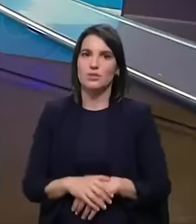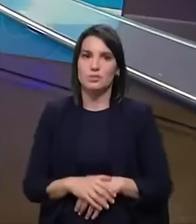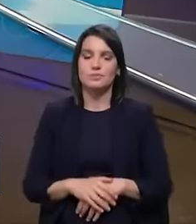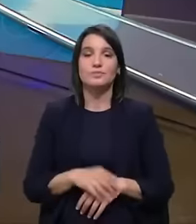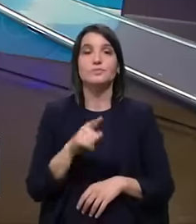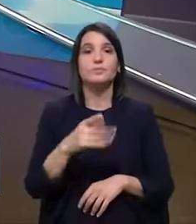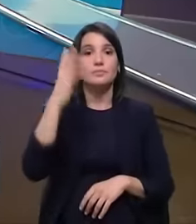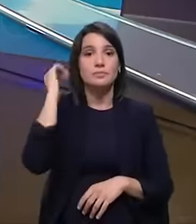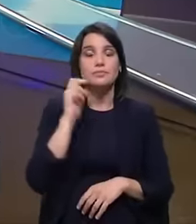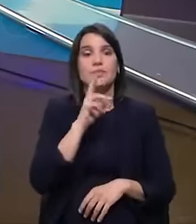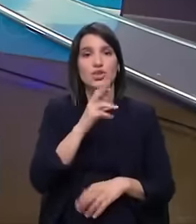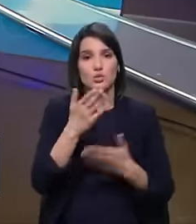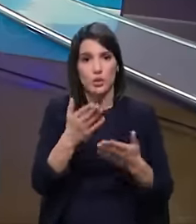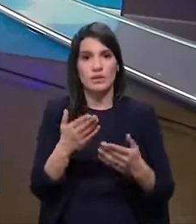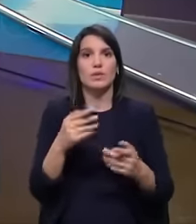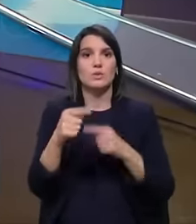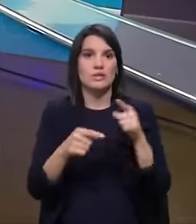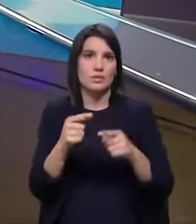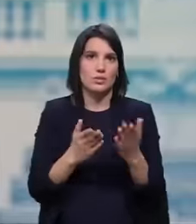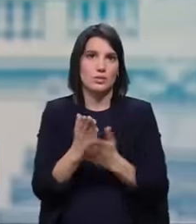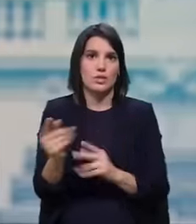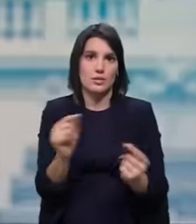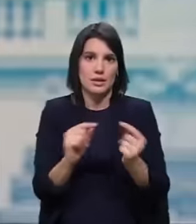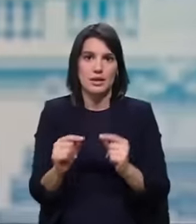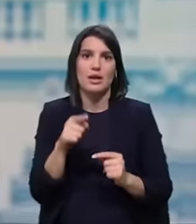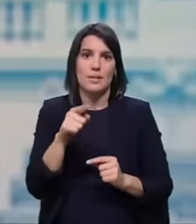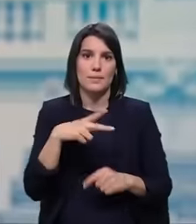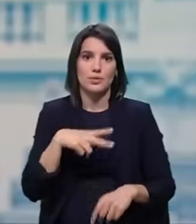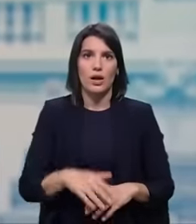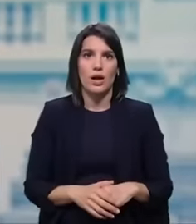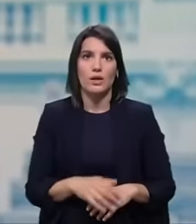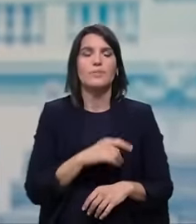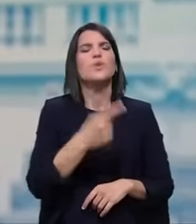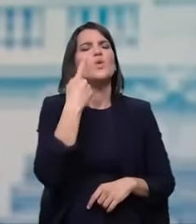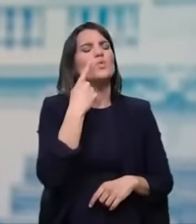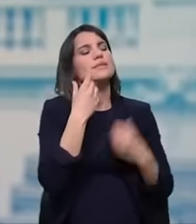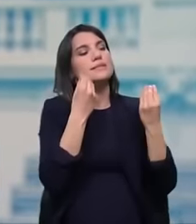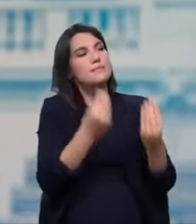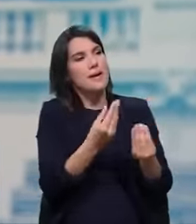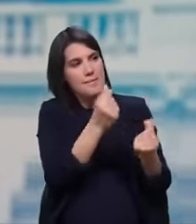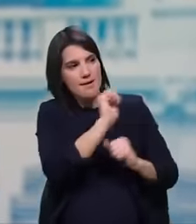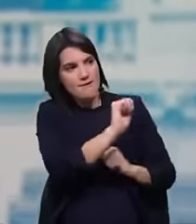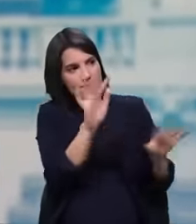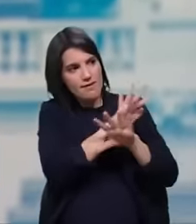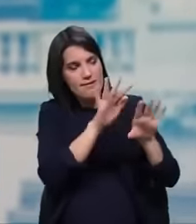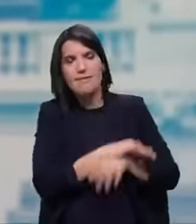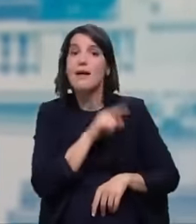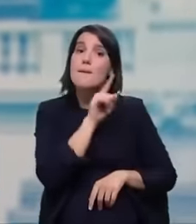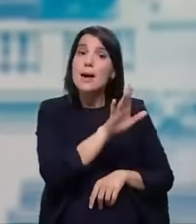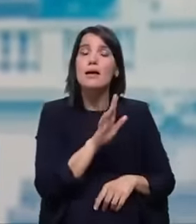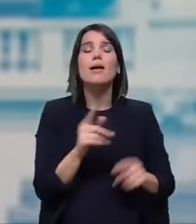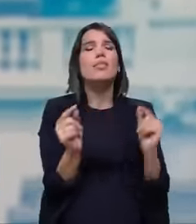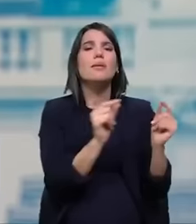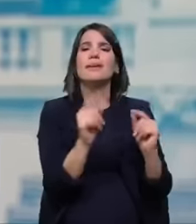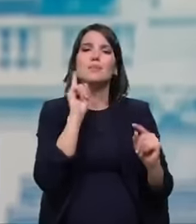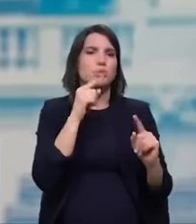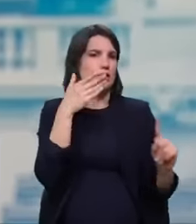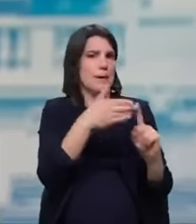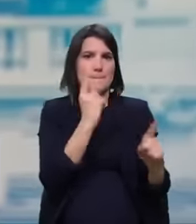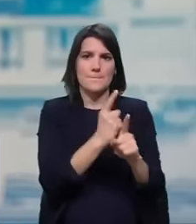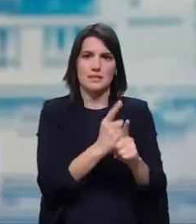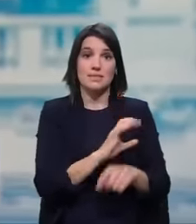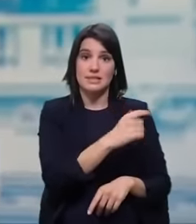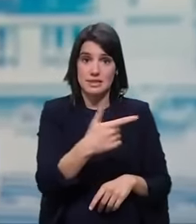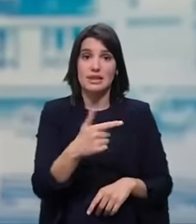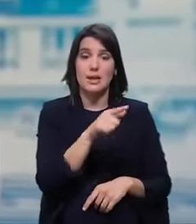esta acusação para continuarmos a discutir a política de habitação conheço, em Portugal. Eu conheço bem os seus truques. A acusação está conheço bem os seus truques, eles não desviam, é o debate o essencial. O Chega